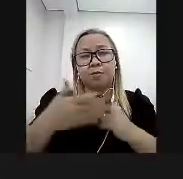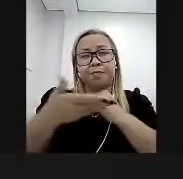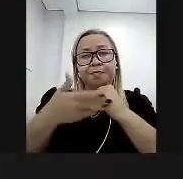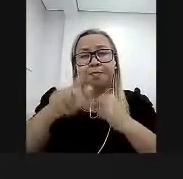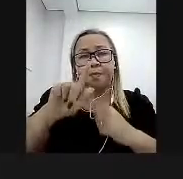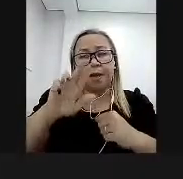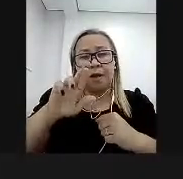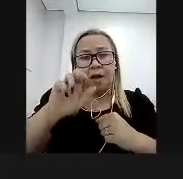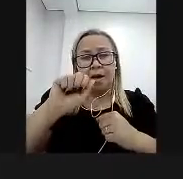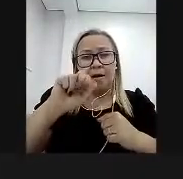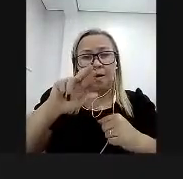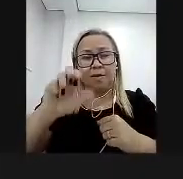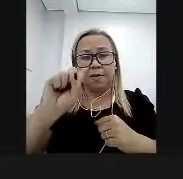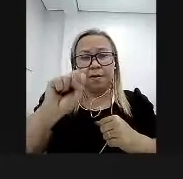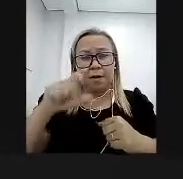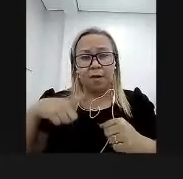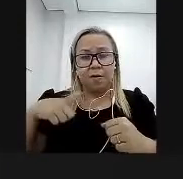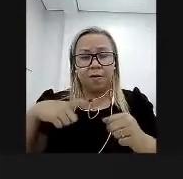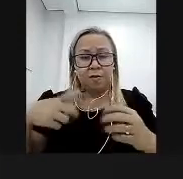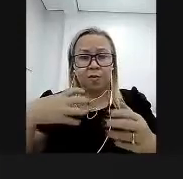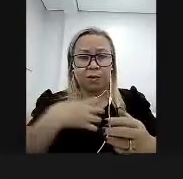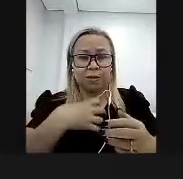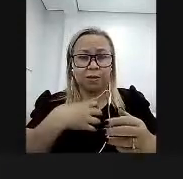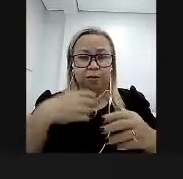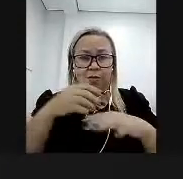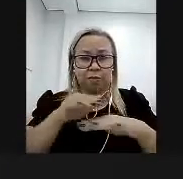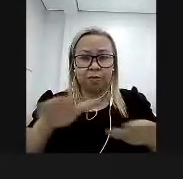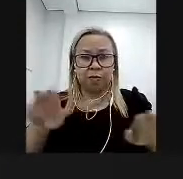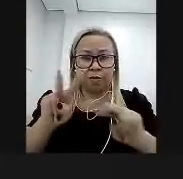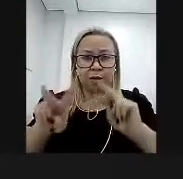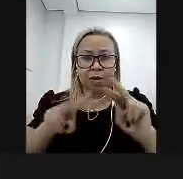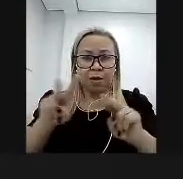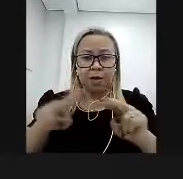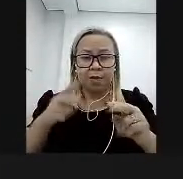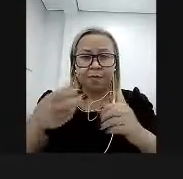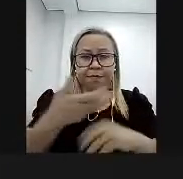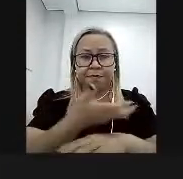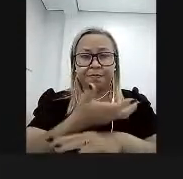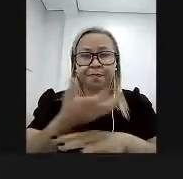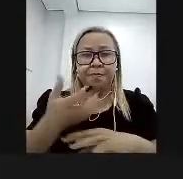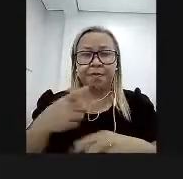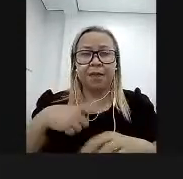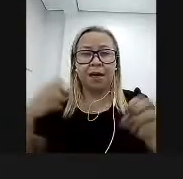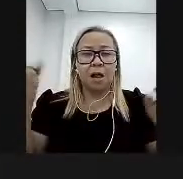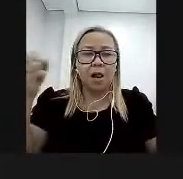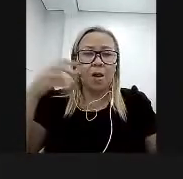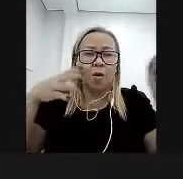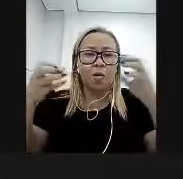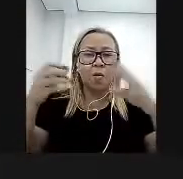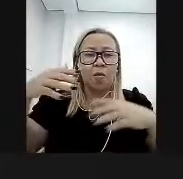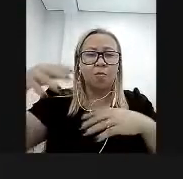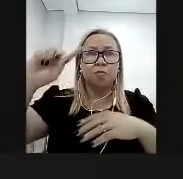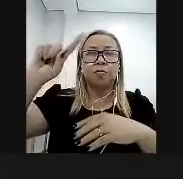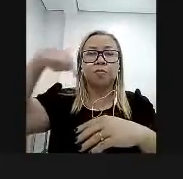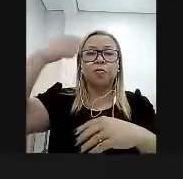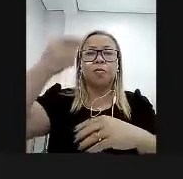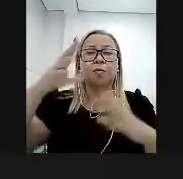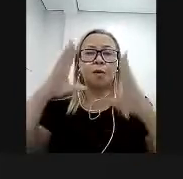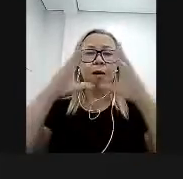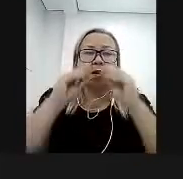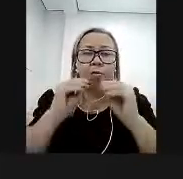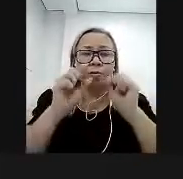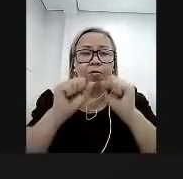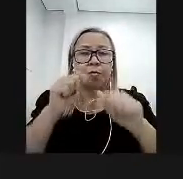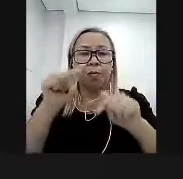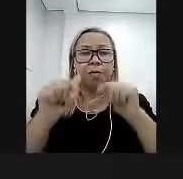A gente tem aqui nessas condições, né, como a Regina falou, entre dois jardins, a gente tem muita luz externa. À noite a gente pode trabalhar com